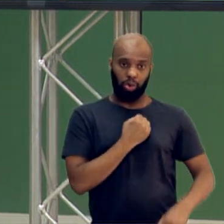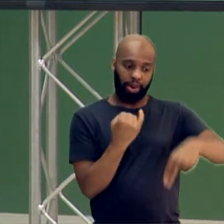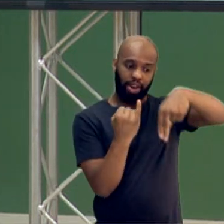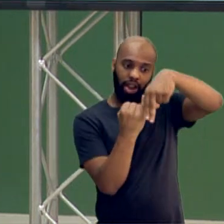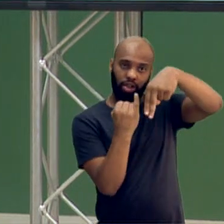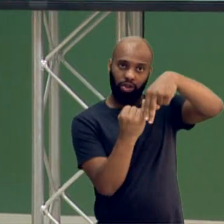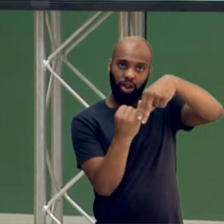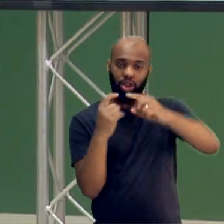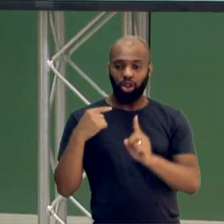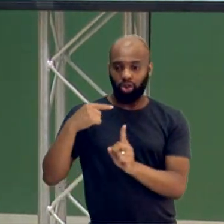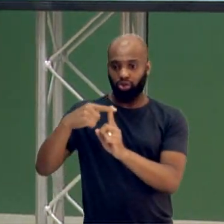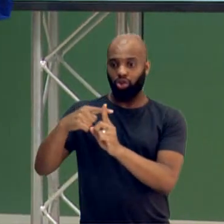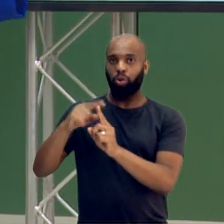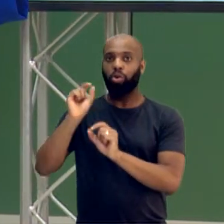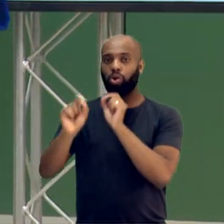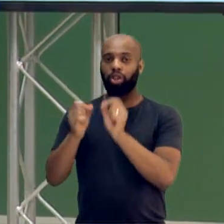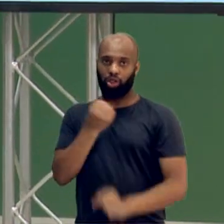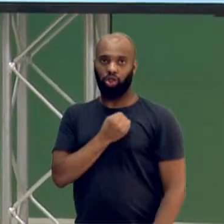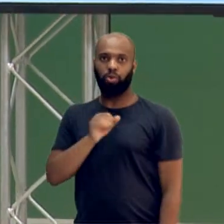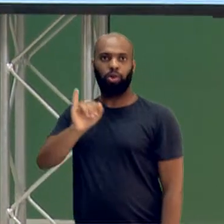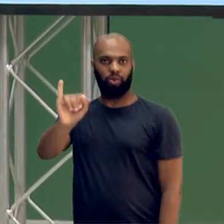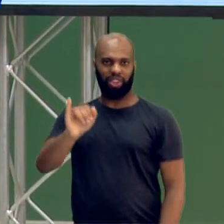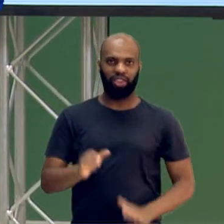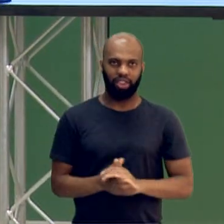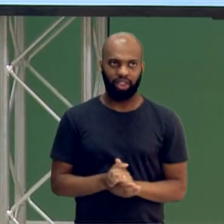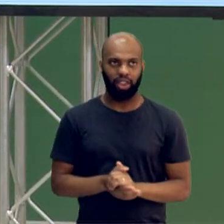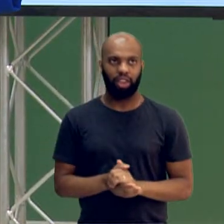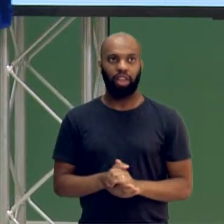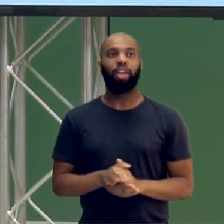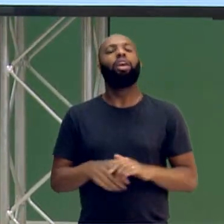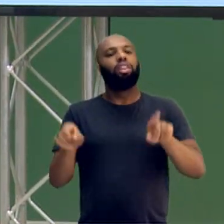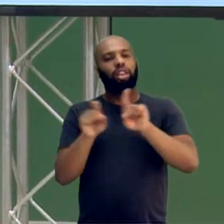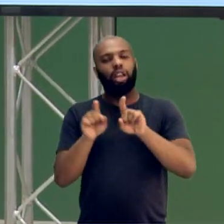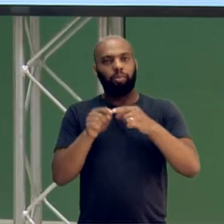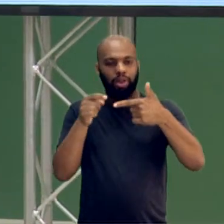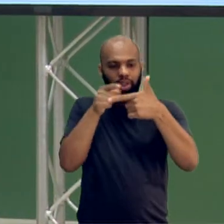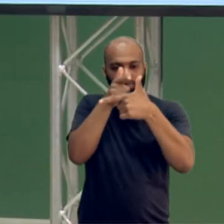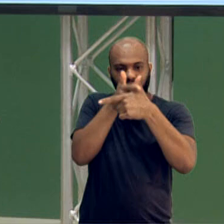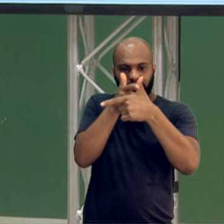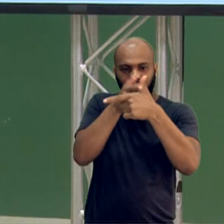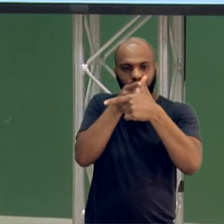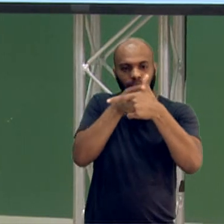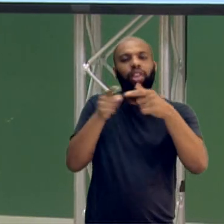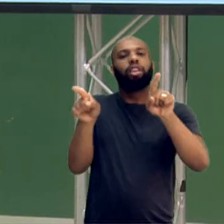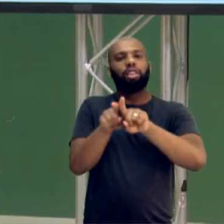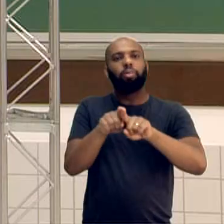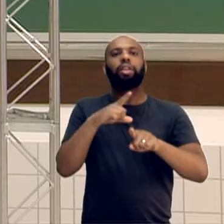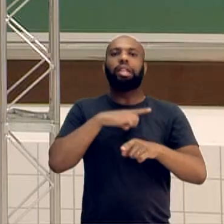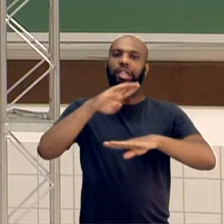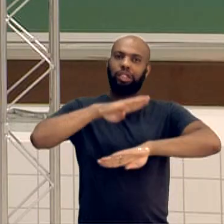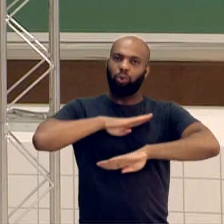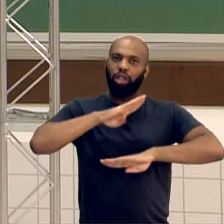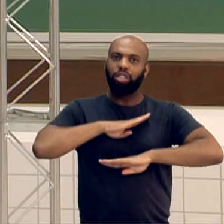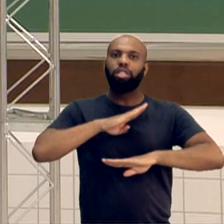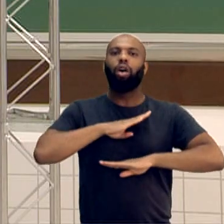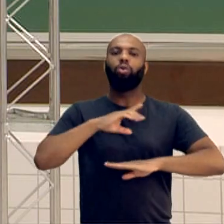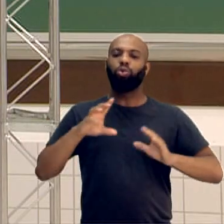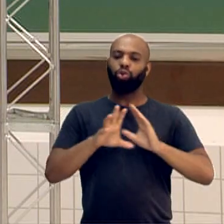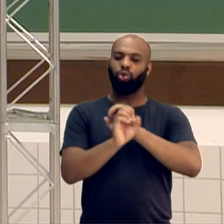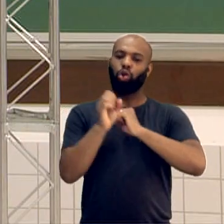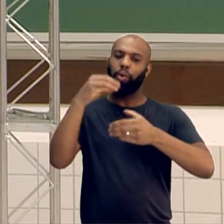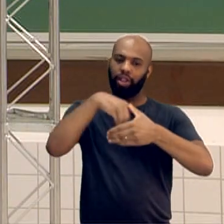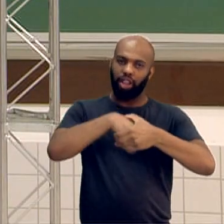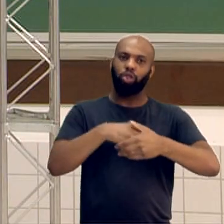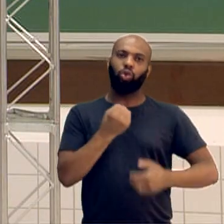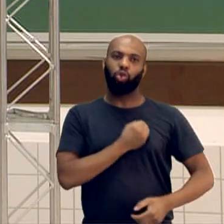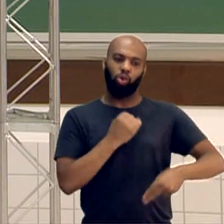número irracional. E aqui também, ó, 3 menos a raiz de 2. Mesma situação. Desta forma, meus queridos,